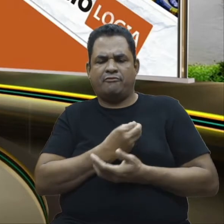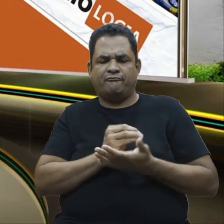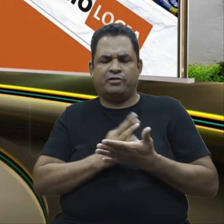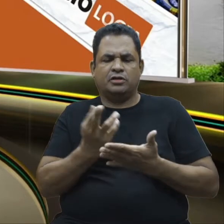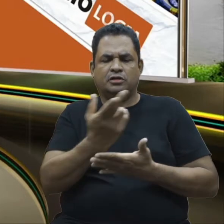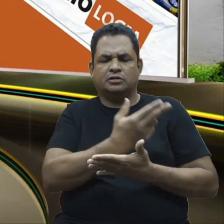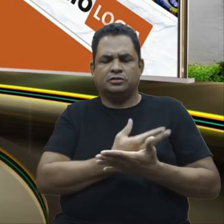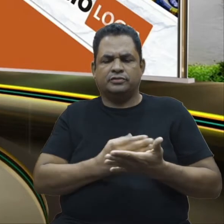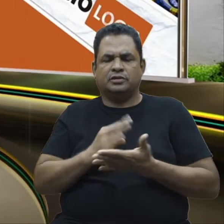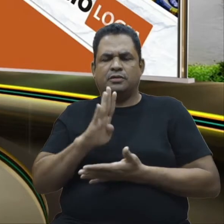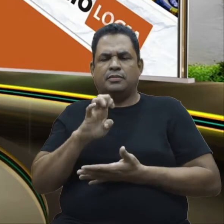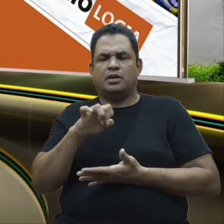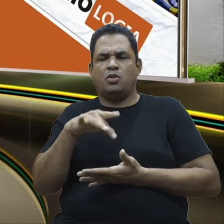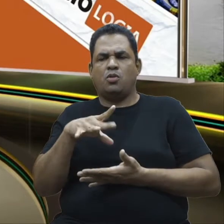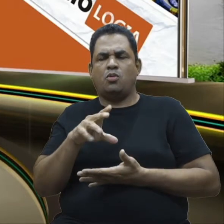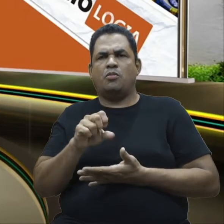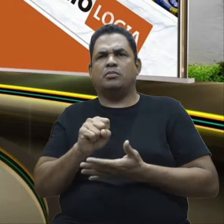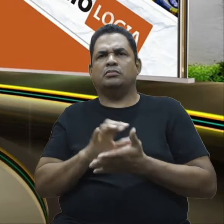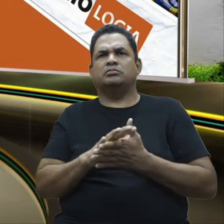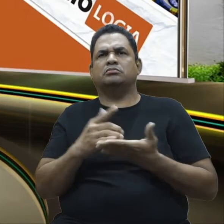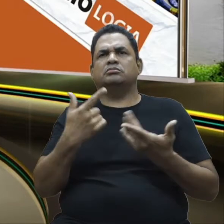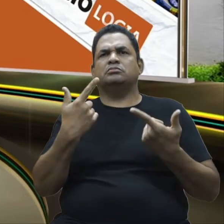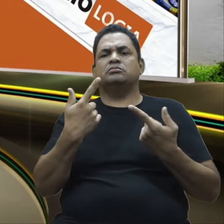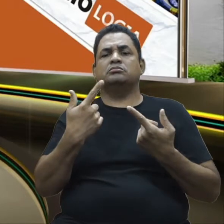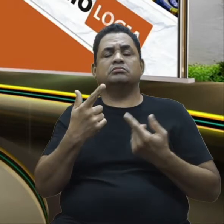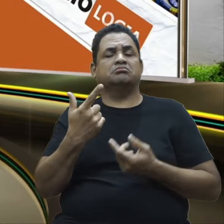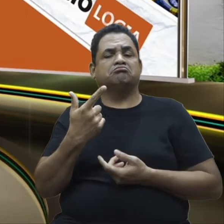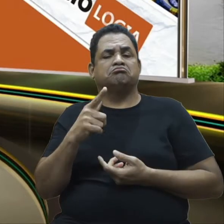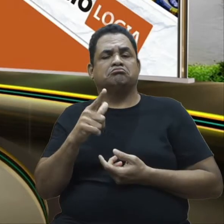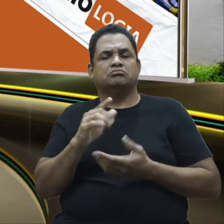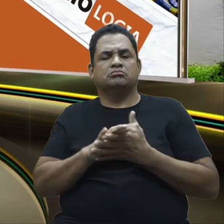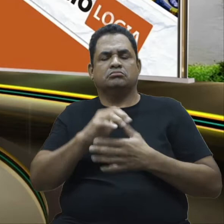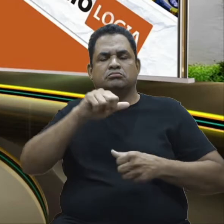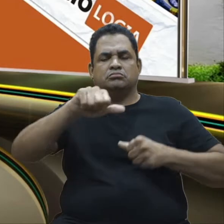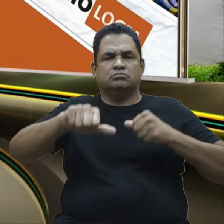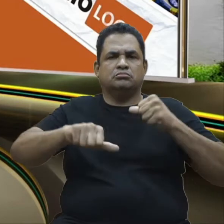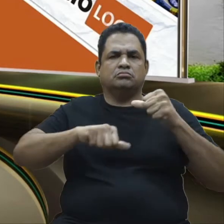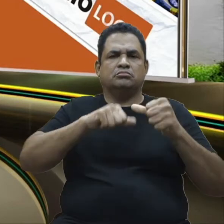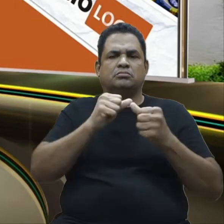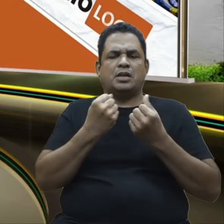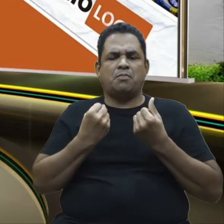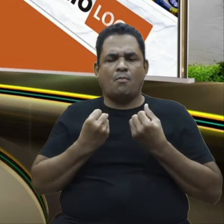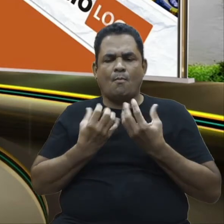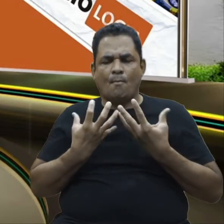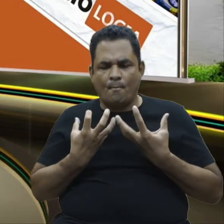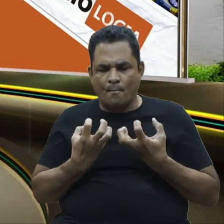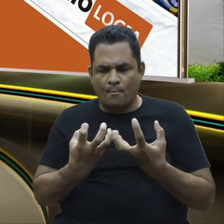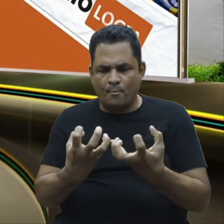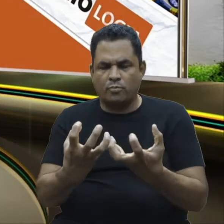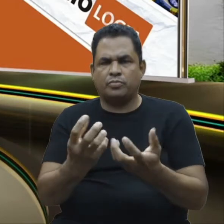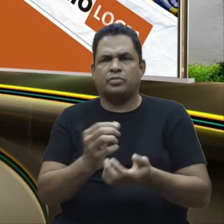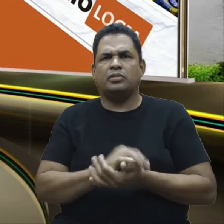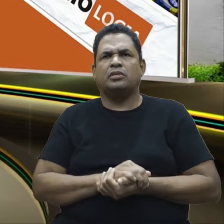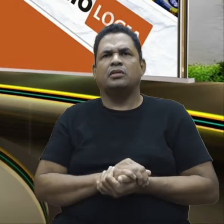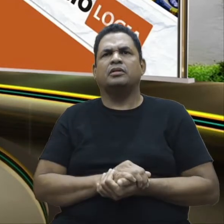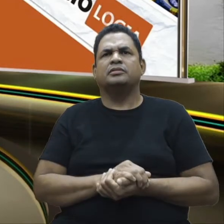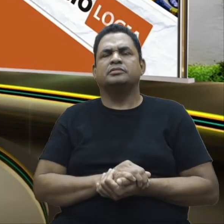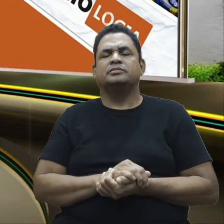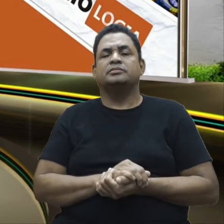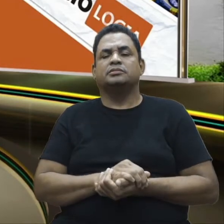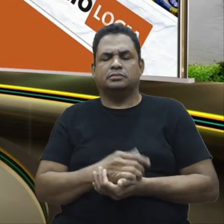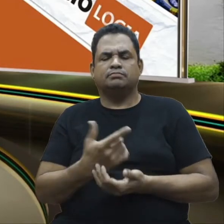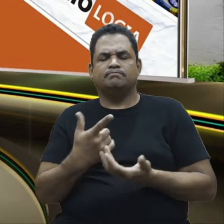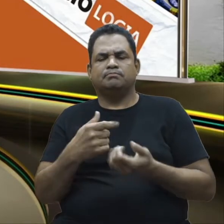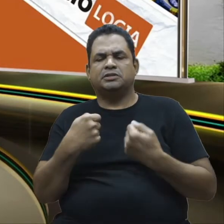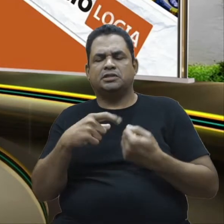garante que parte do Brasil não tenha se transformado num deserto. Então, se valorizem,